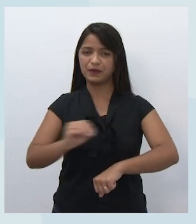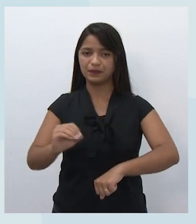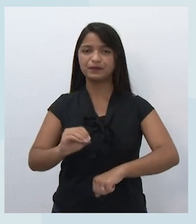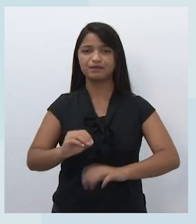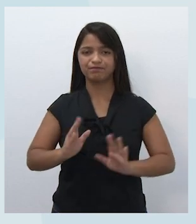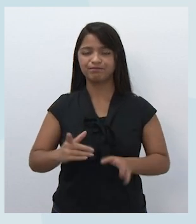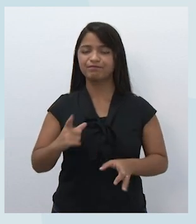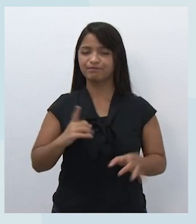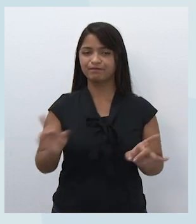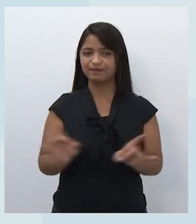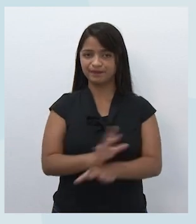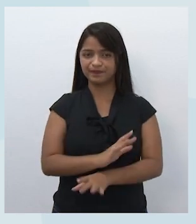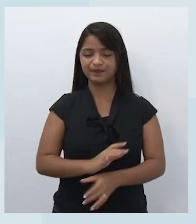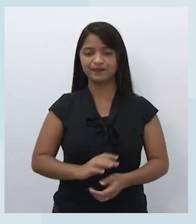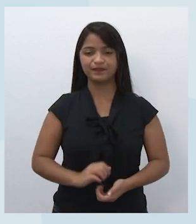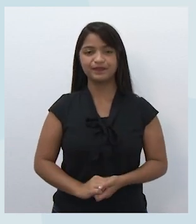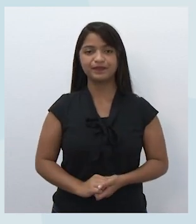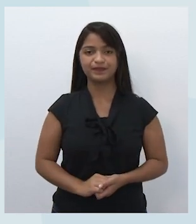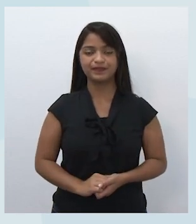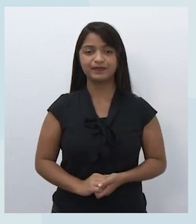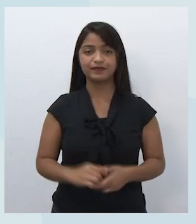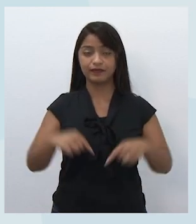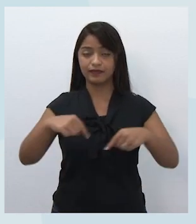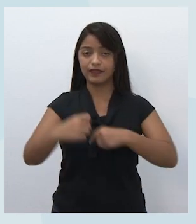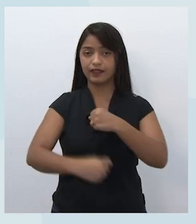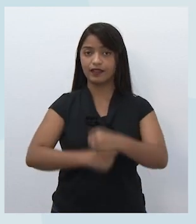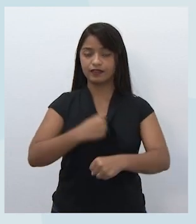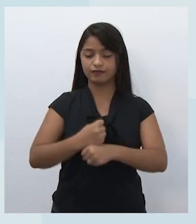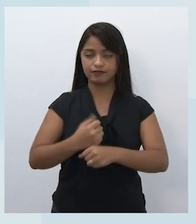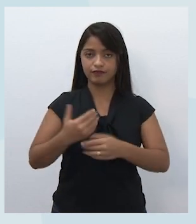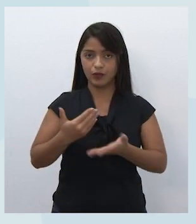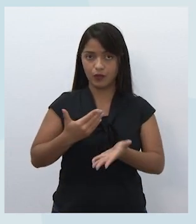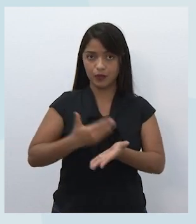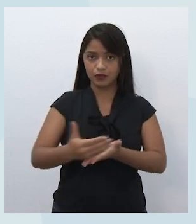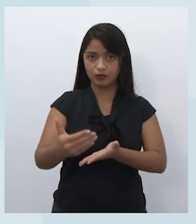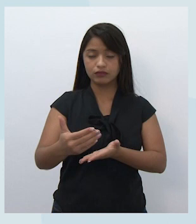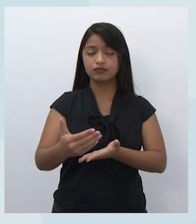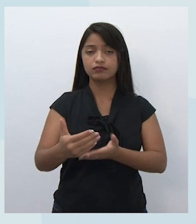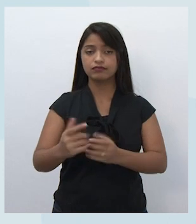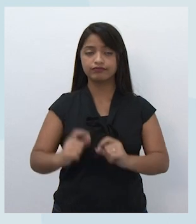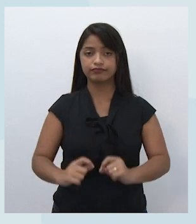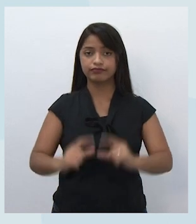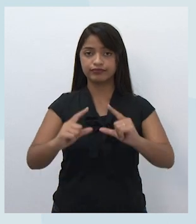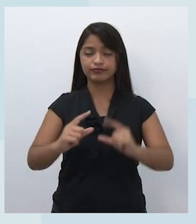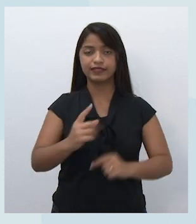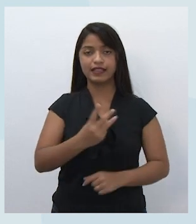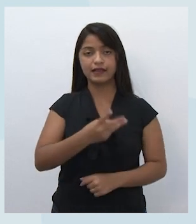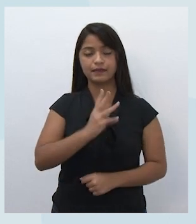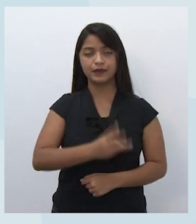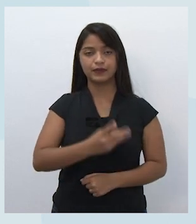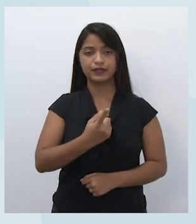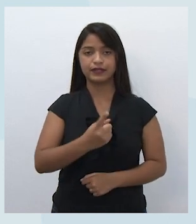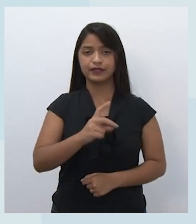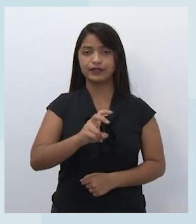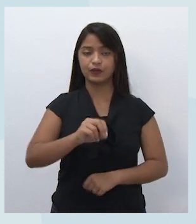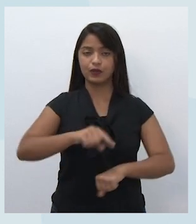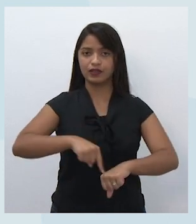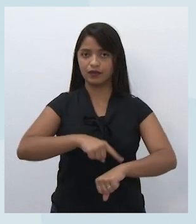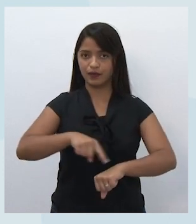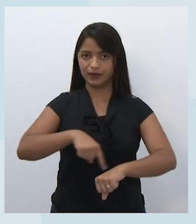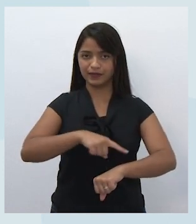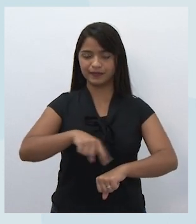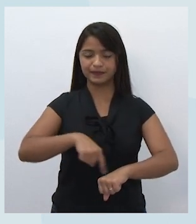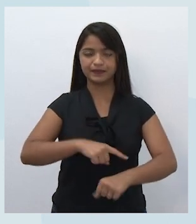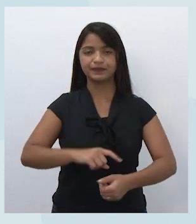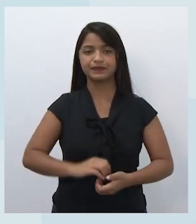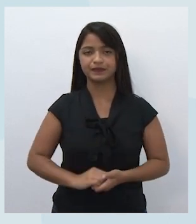né? E desde o início desse ano, nós passamos a ter 3.150 horas ao